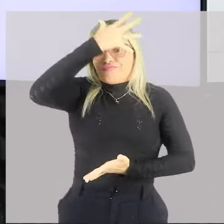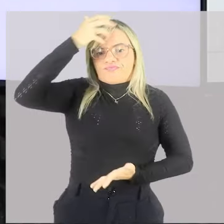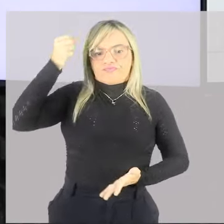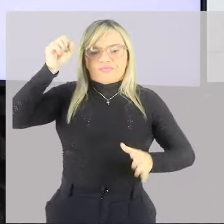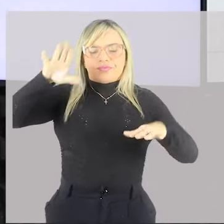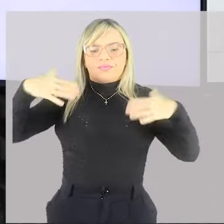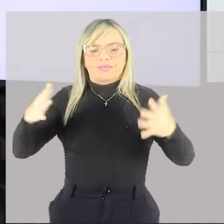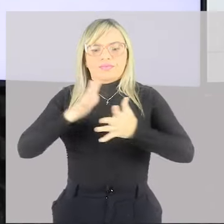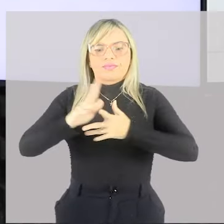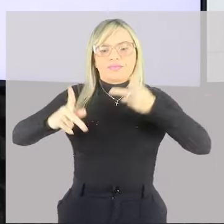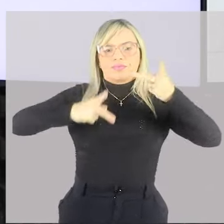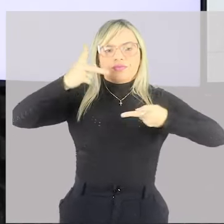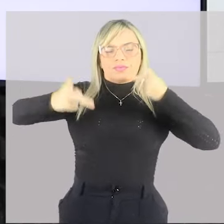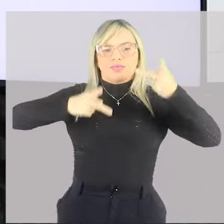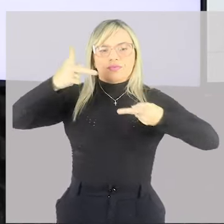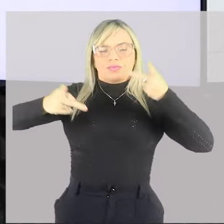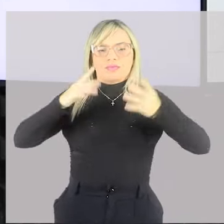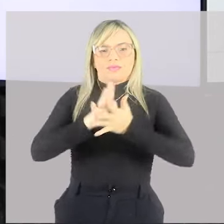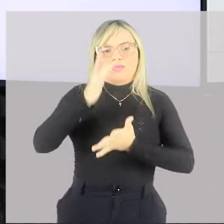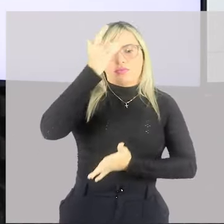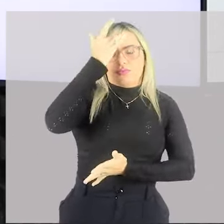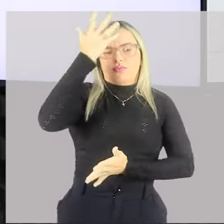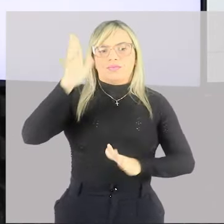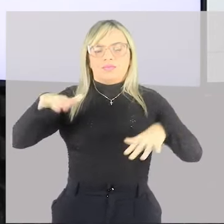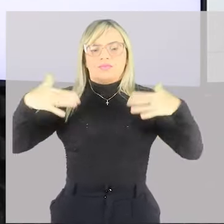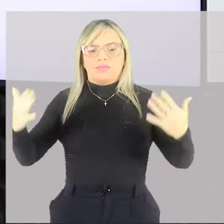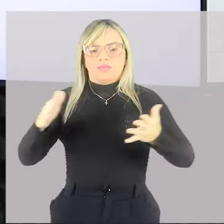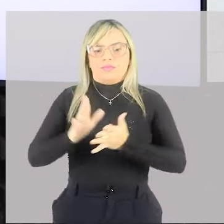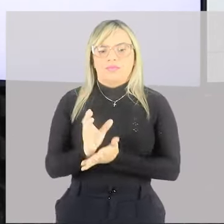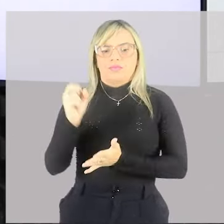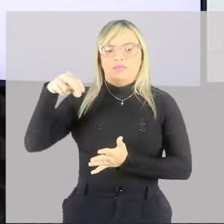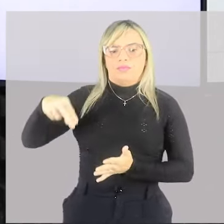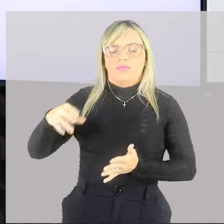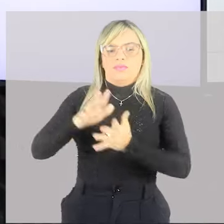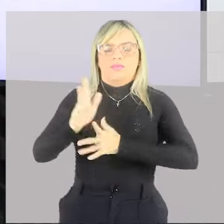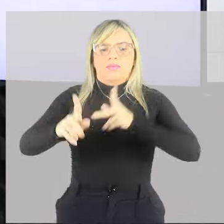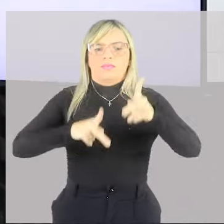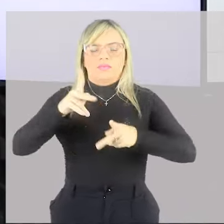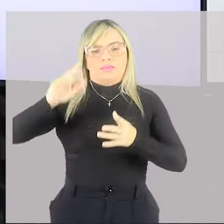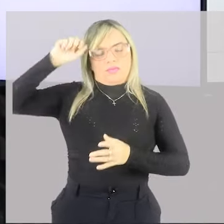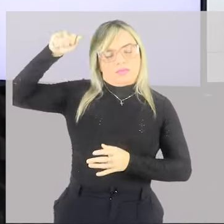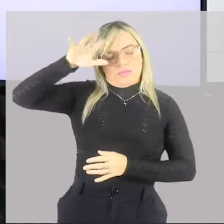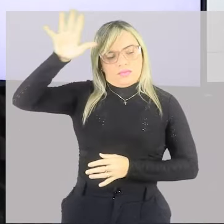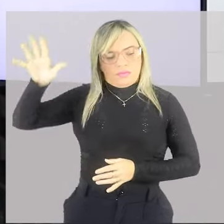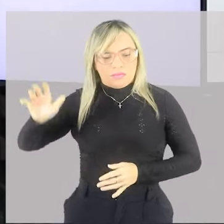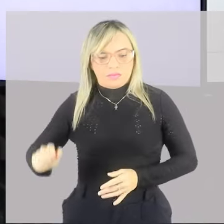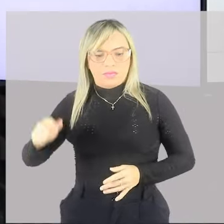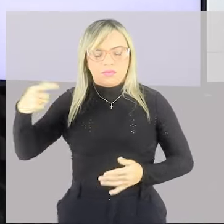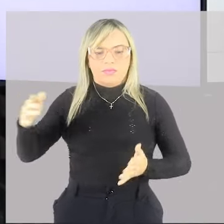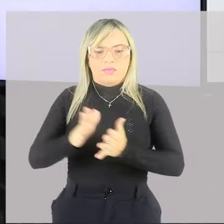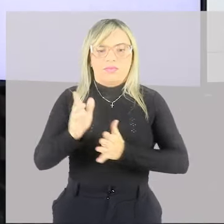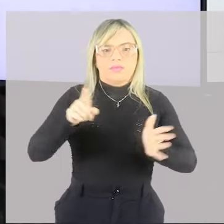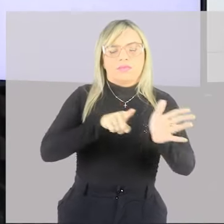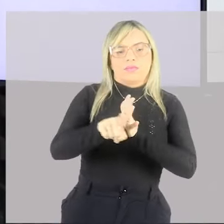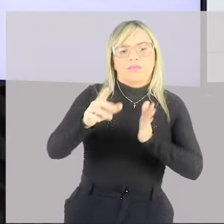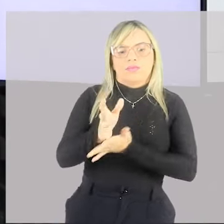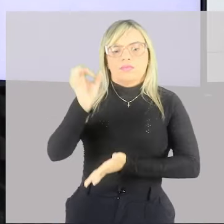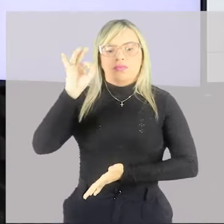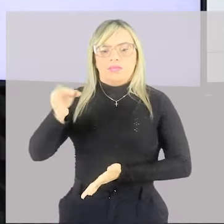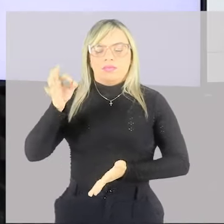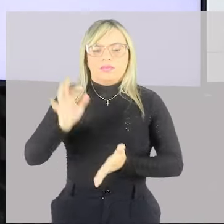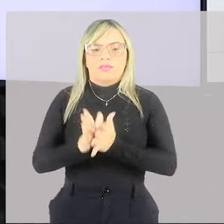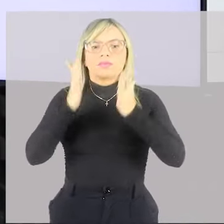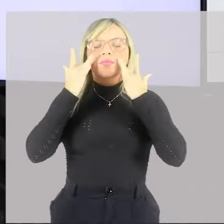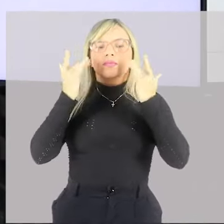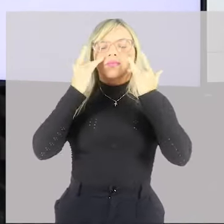então ele falou do Vamos só facilitar a vida os santes que são os povos africanos que ele cita na questão certo arte